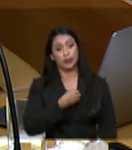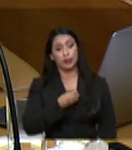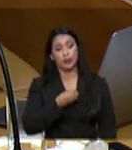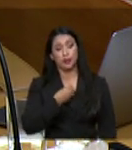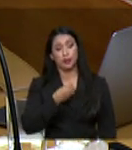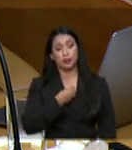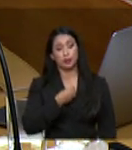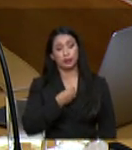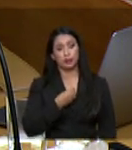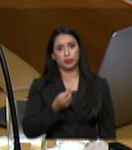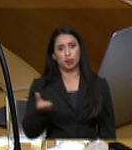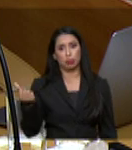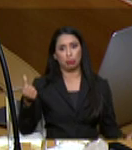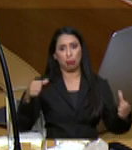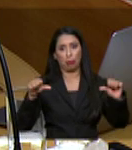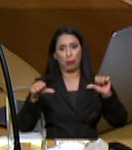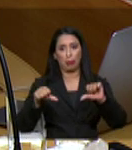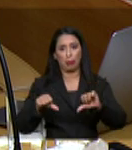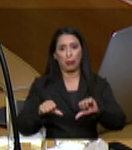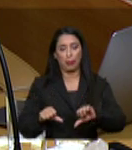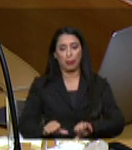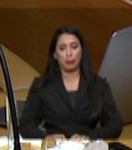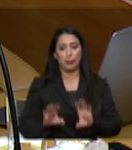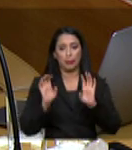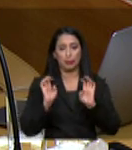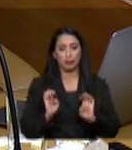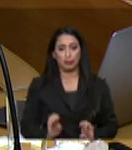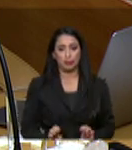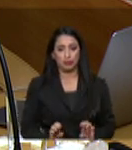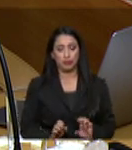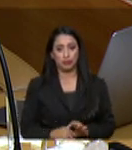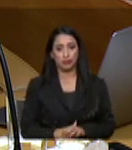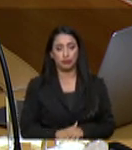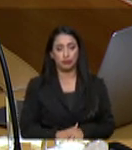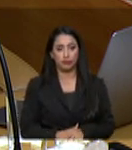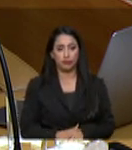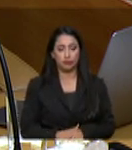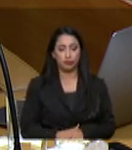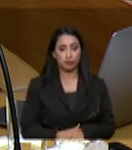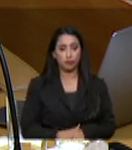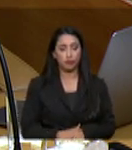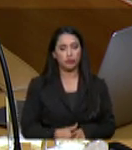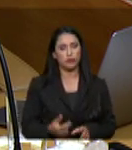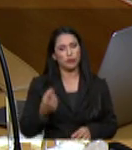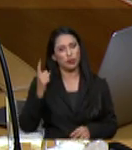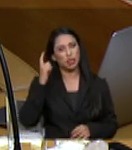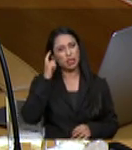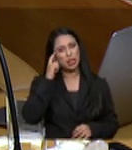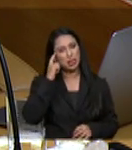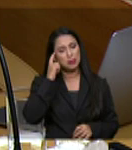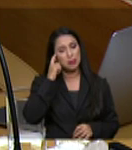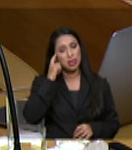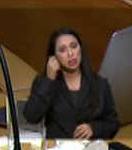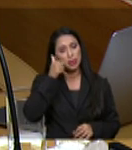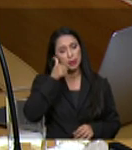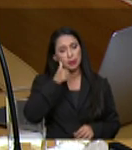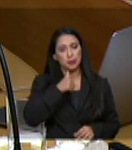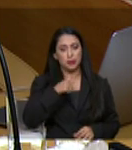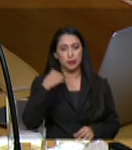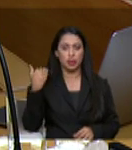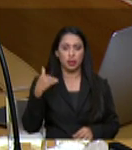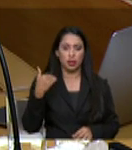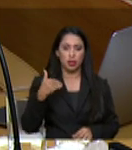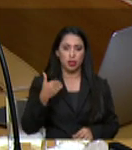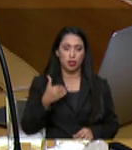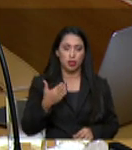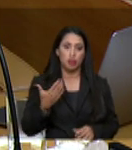absoluta decadência ética e eu acho que quem tensa ministra Carmem Lúcia ministra o que